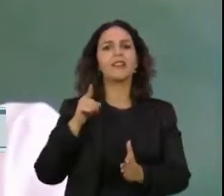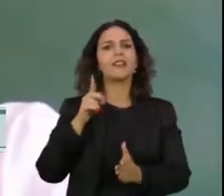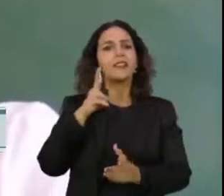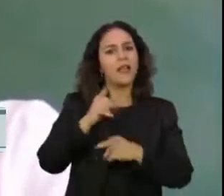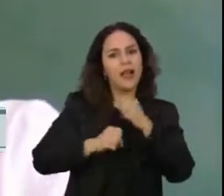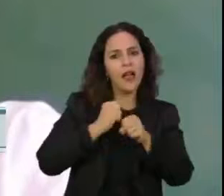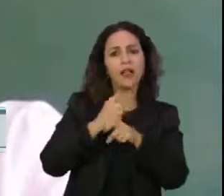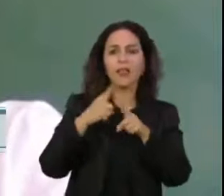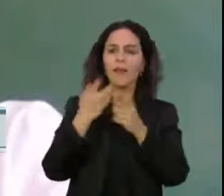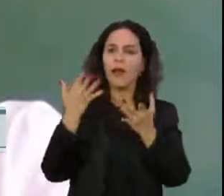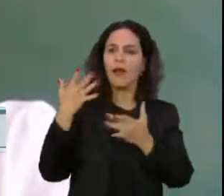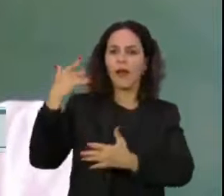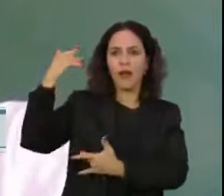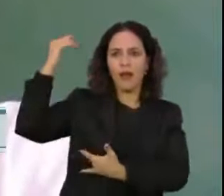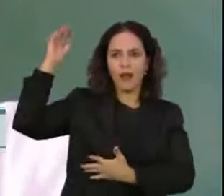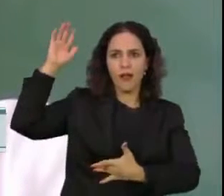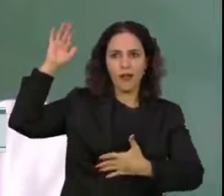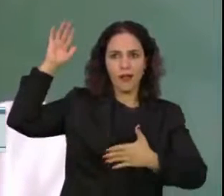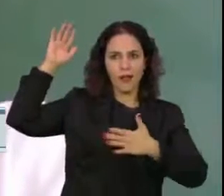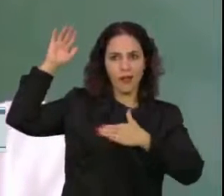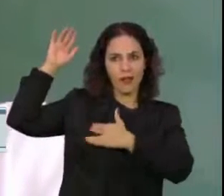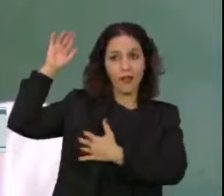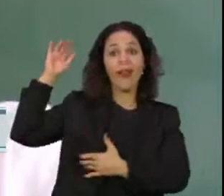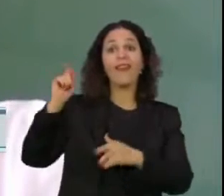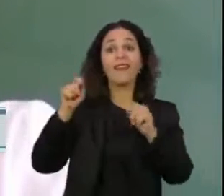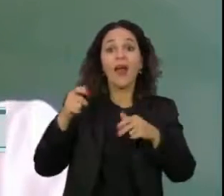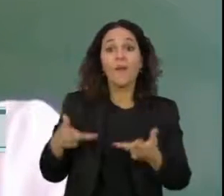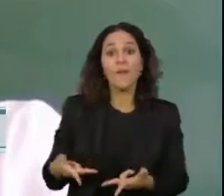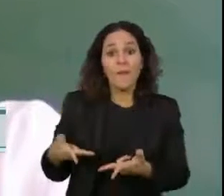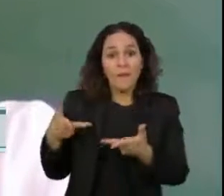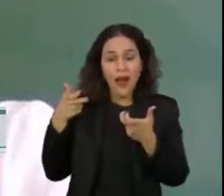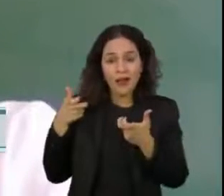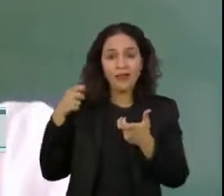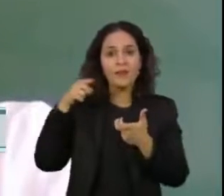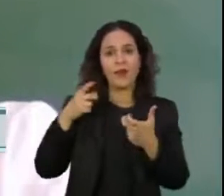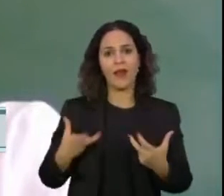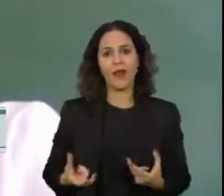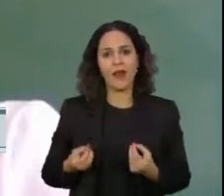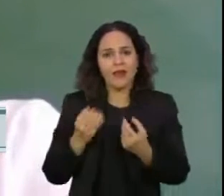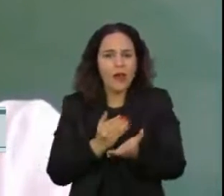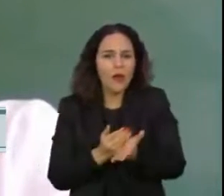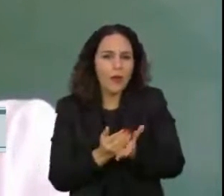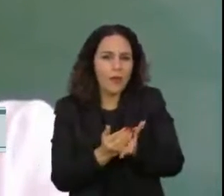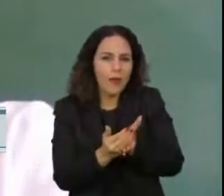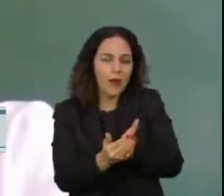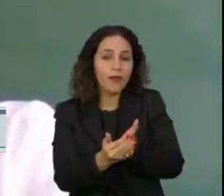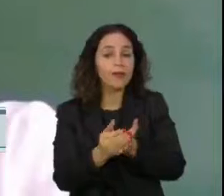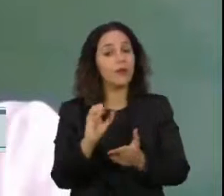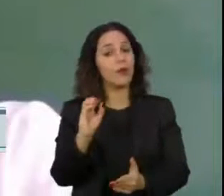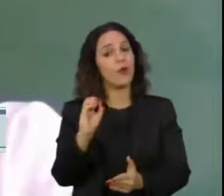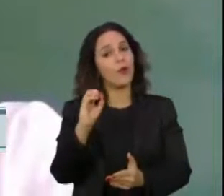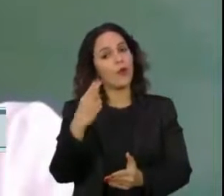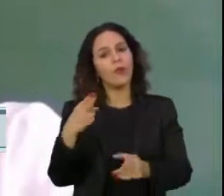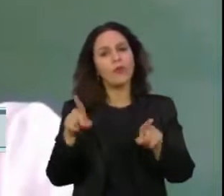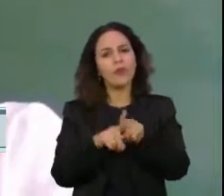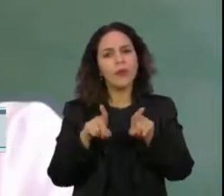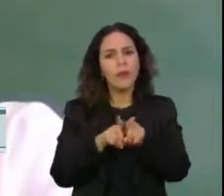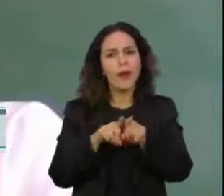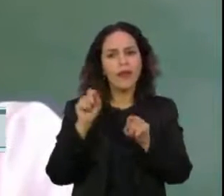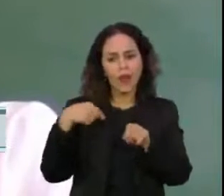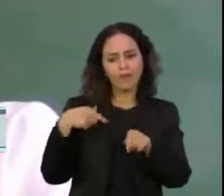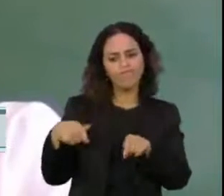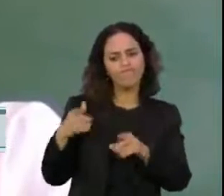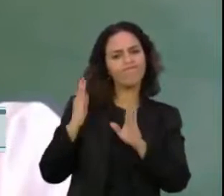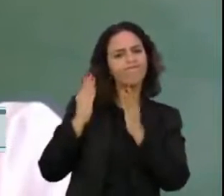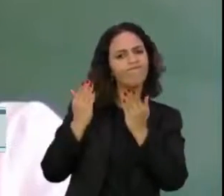exame físico, nós vamos detectar o câncer em estágio inicial ou lesões que possam vir